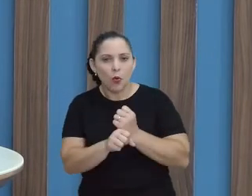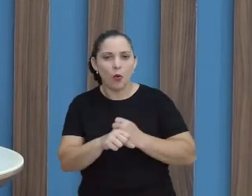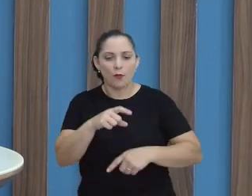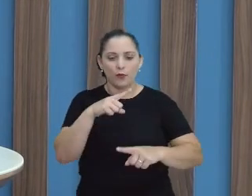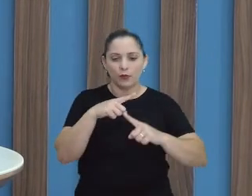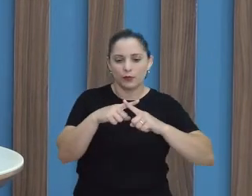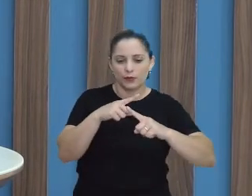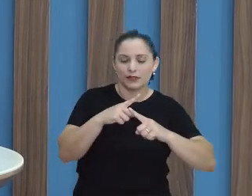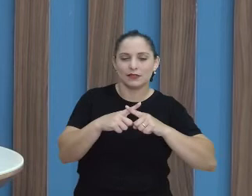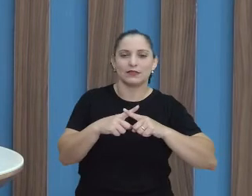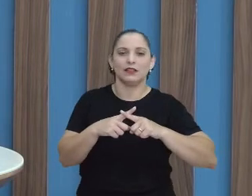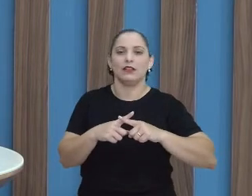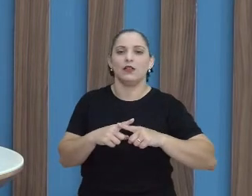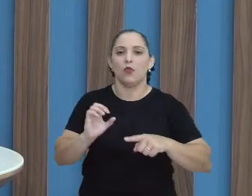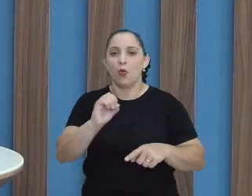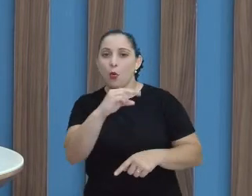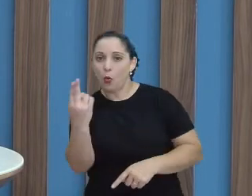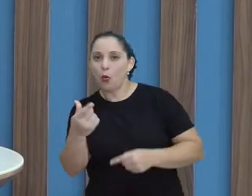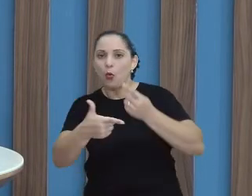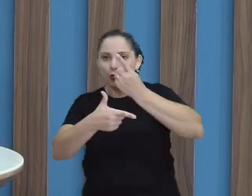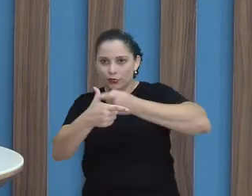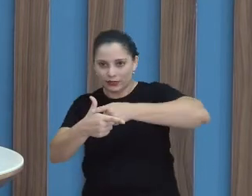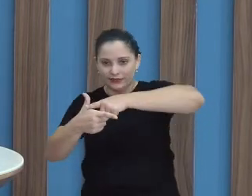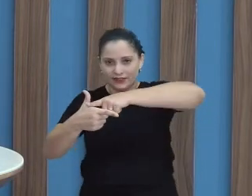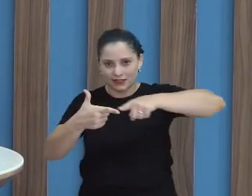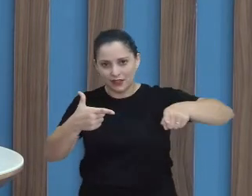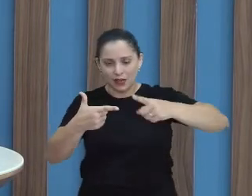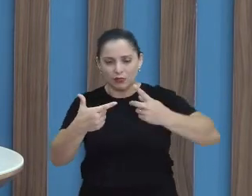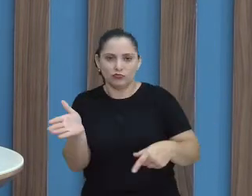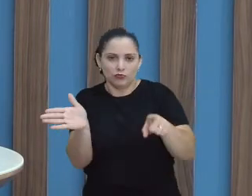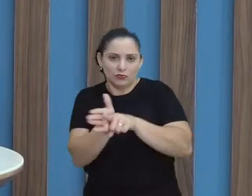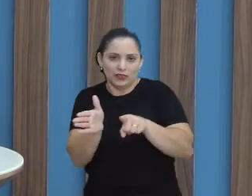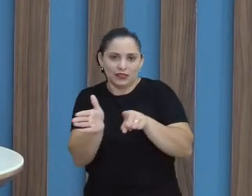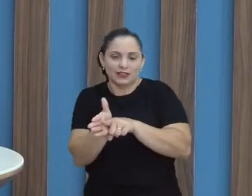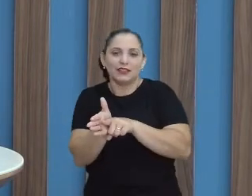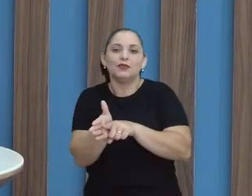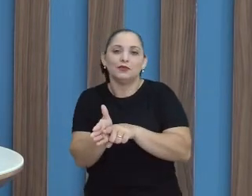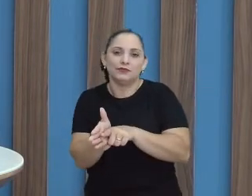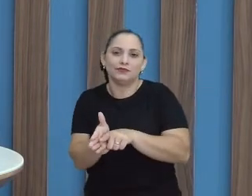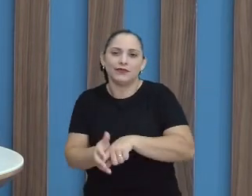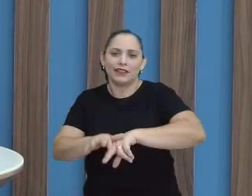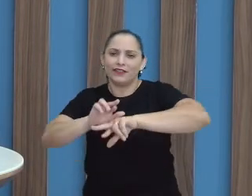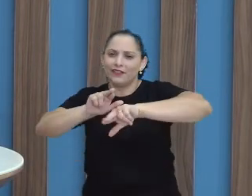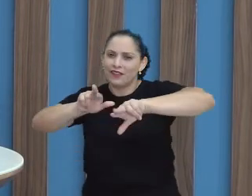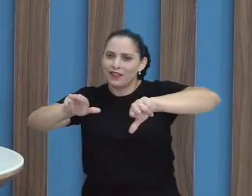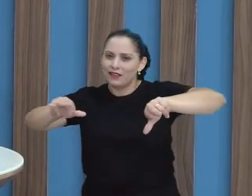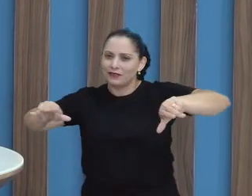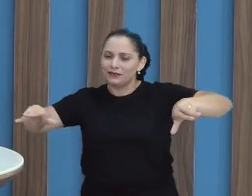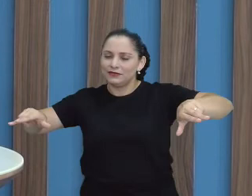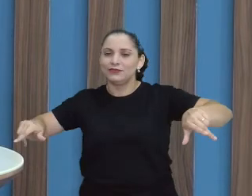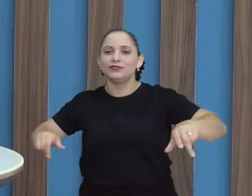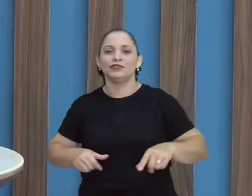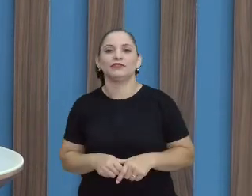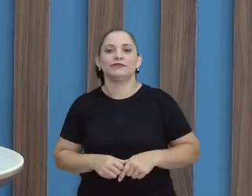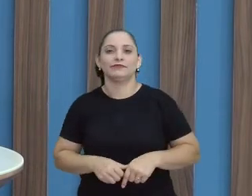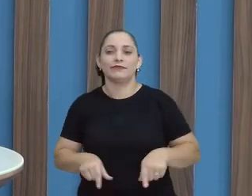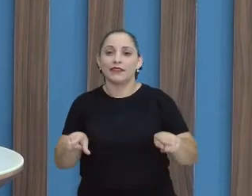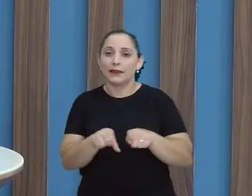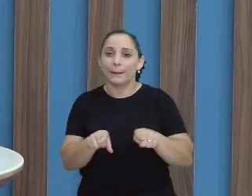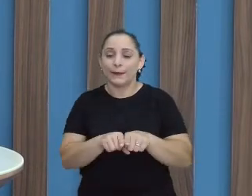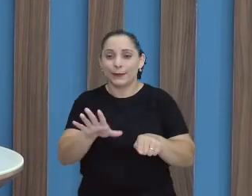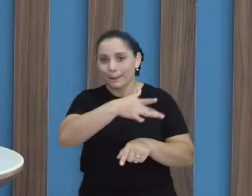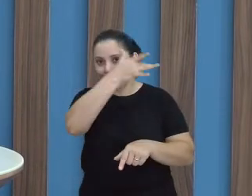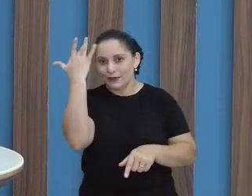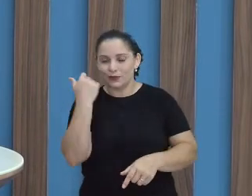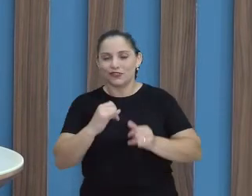vai ser com multiplicação, vai ser com divisão, vai ser com subtração, certo? O pessoal também na internet, né,